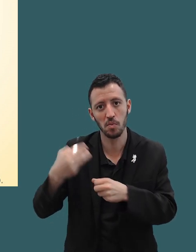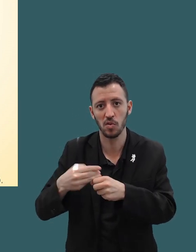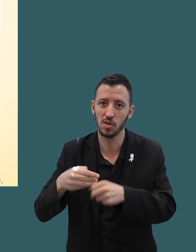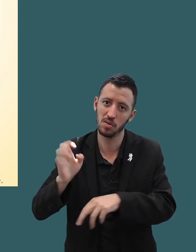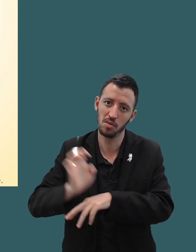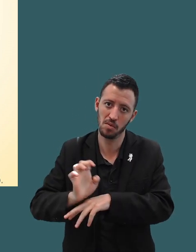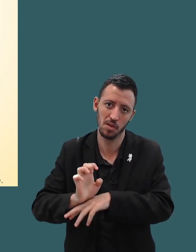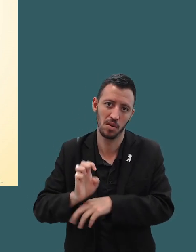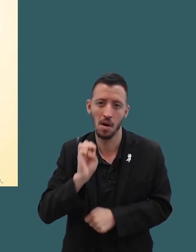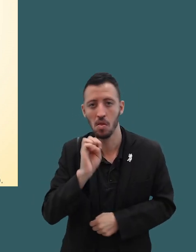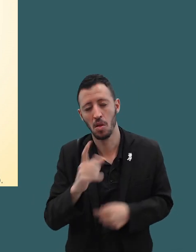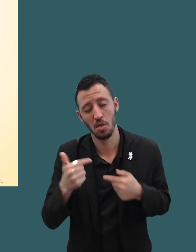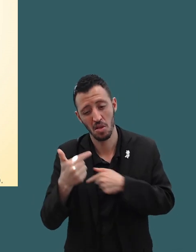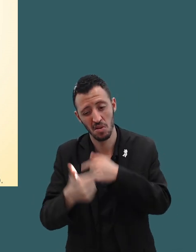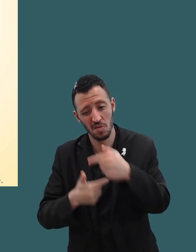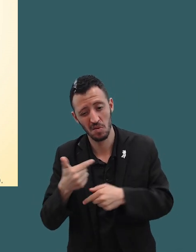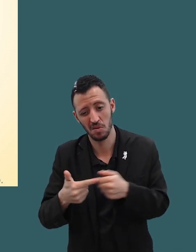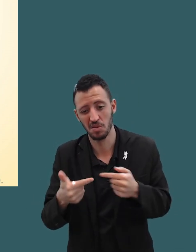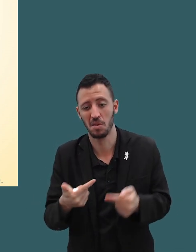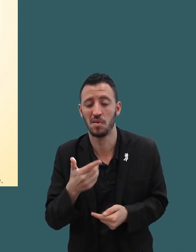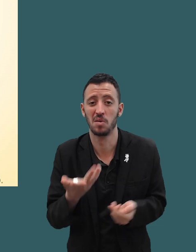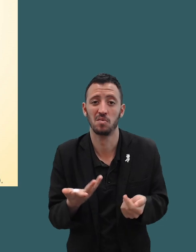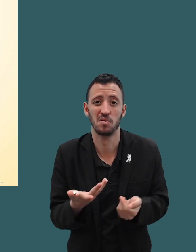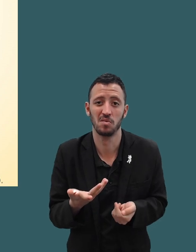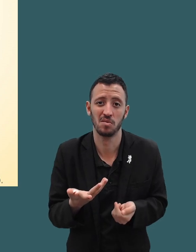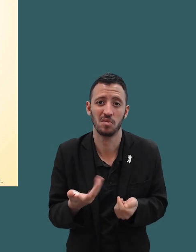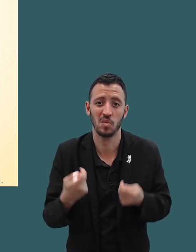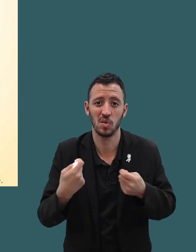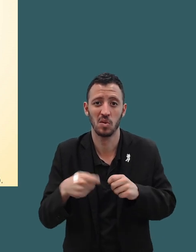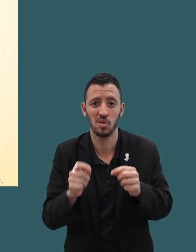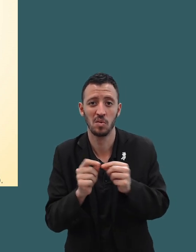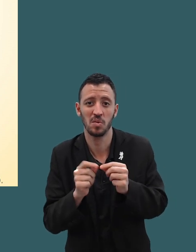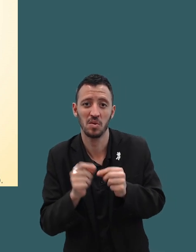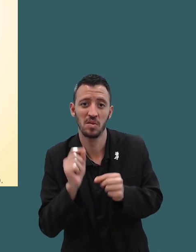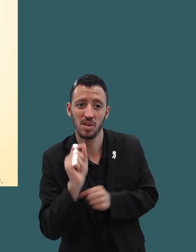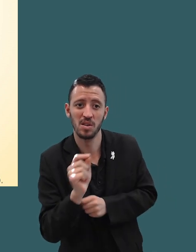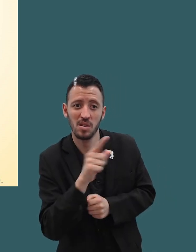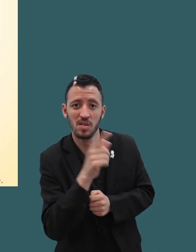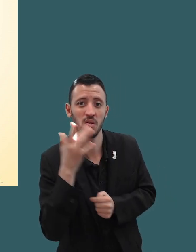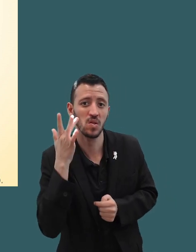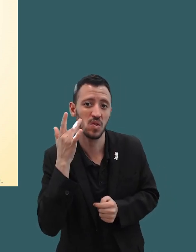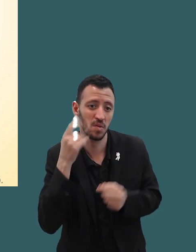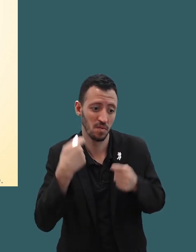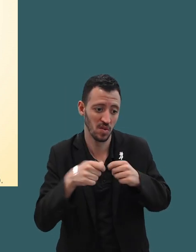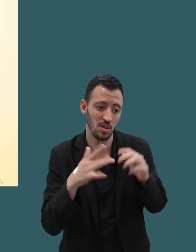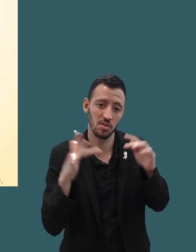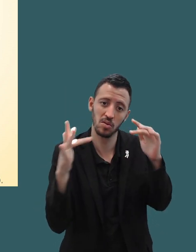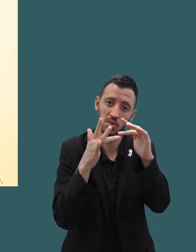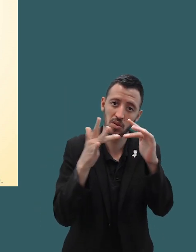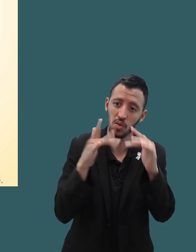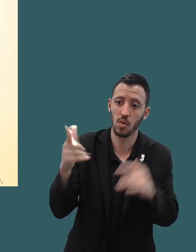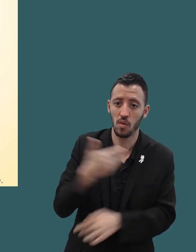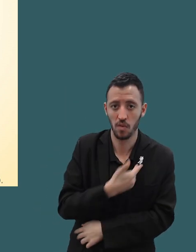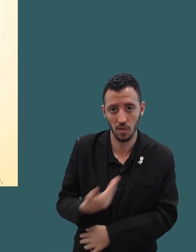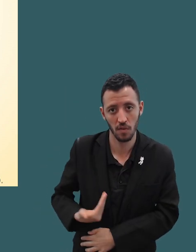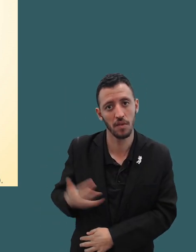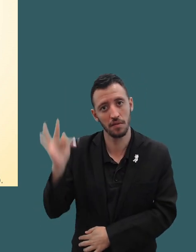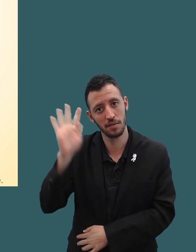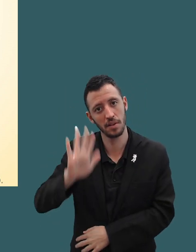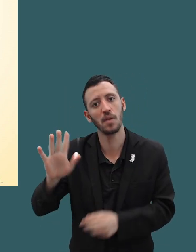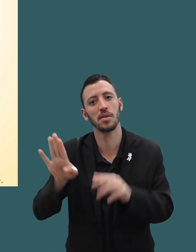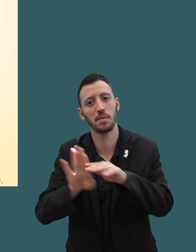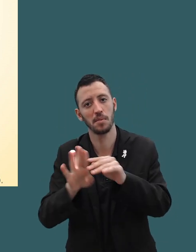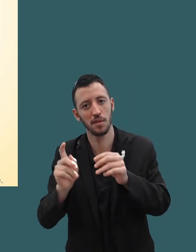um trabalho disperso. Então, eu quero que o que o Ceará está fazendo se conecte com o que o governo federal